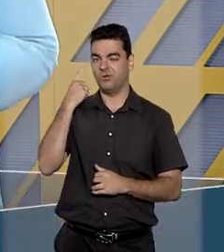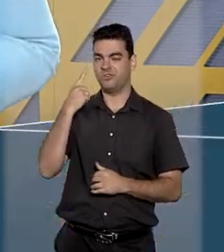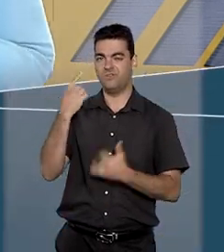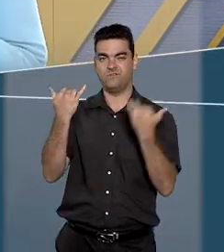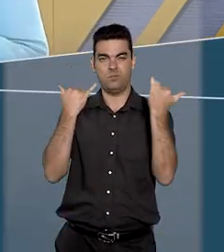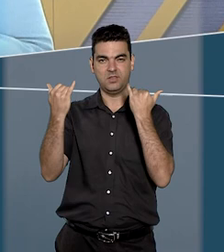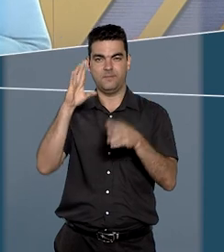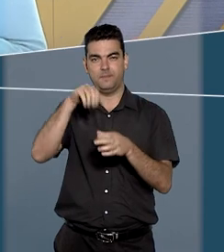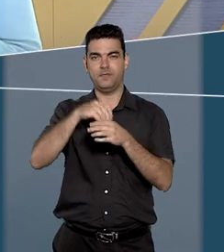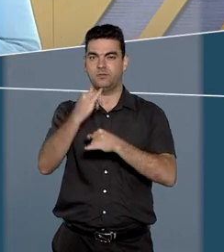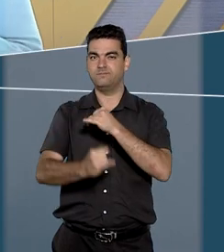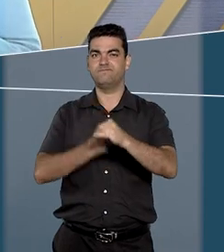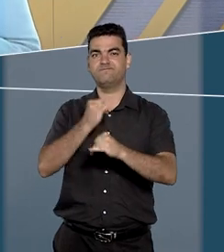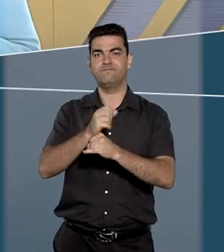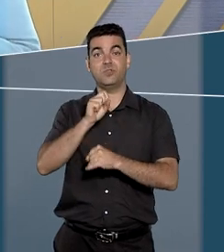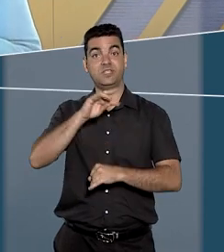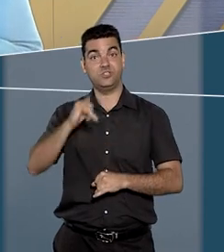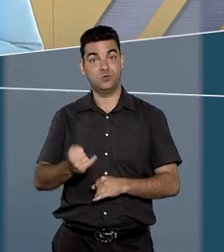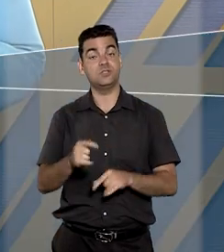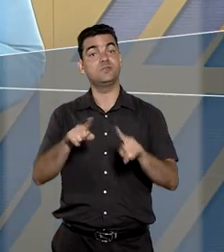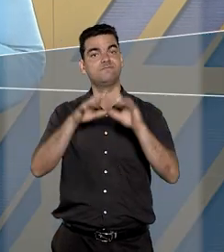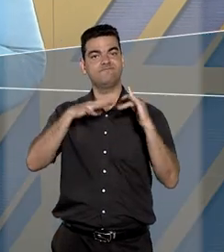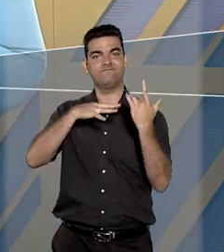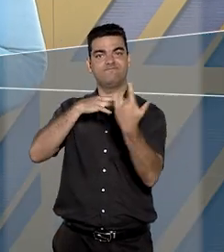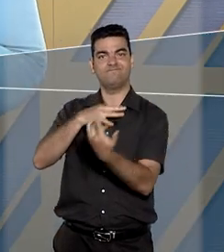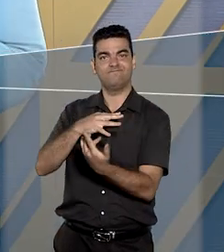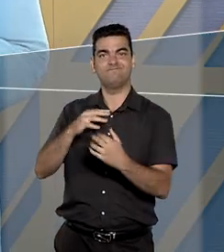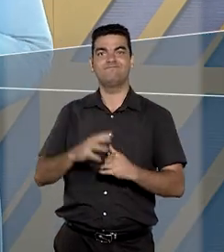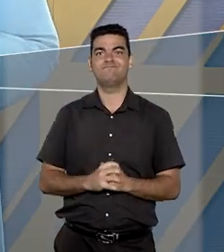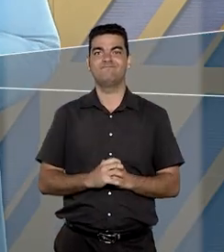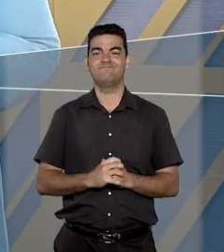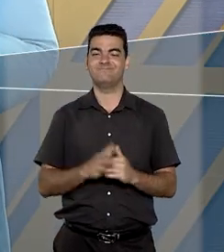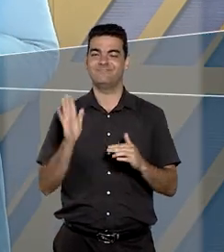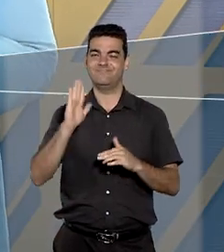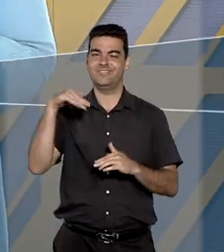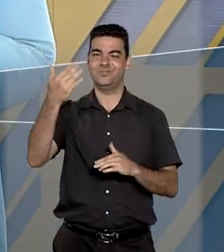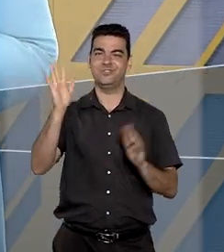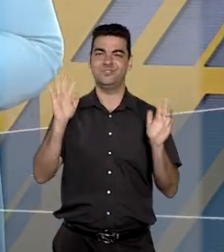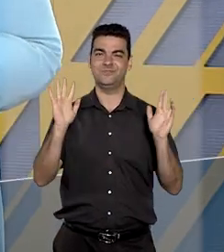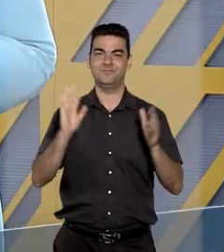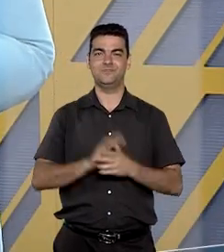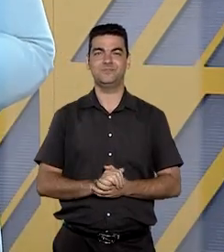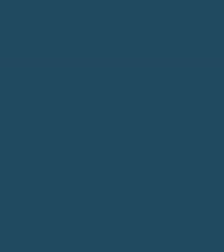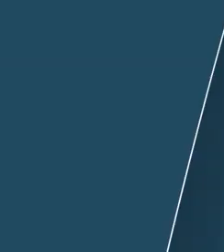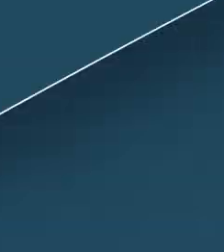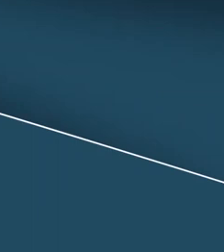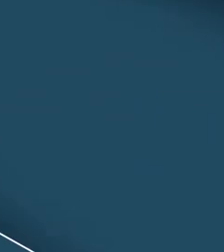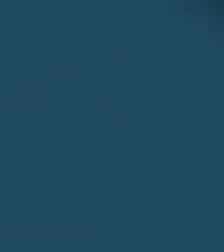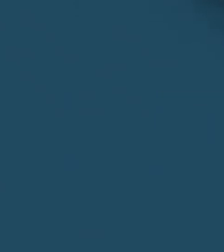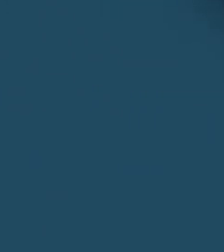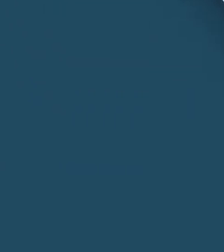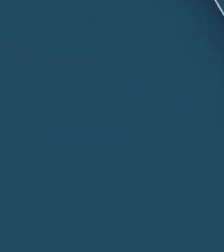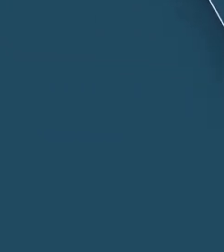Você confere outras notícias no site do STJ e nas nossas redes sociais. Até a próxima!